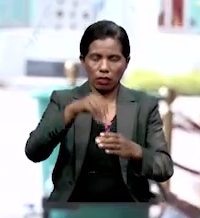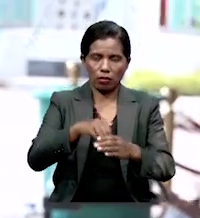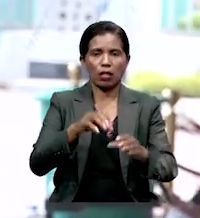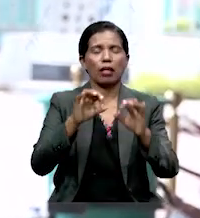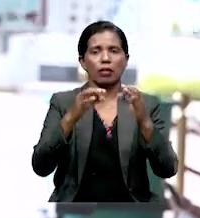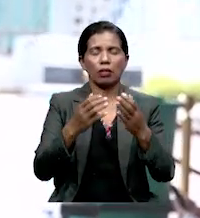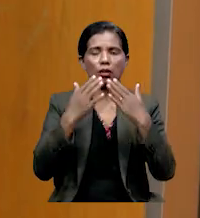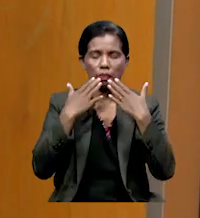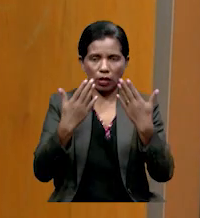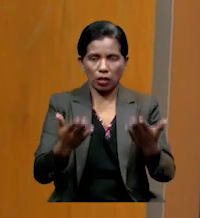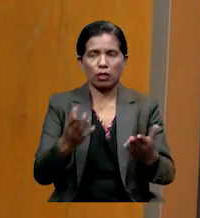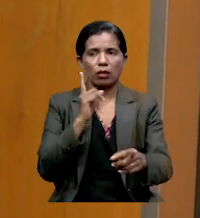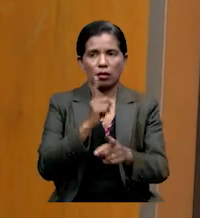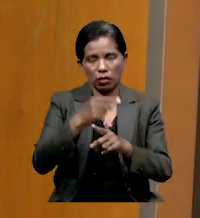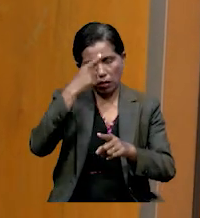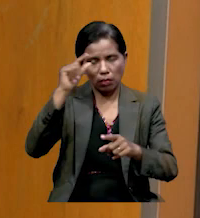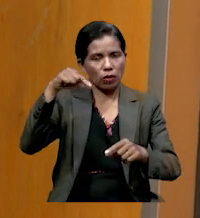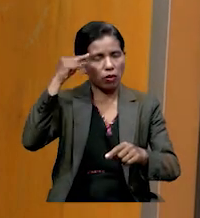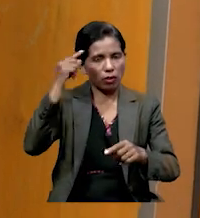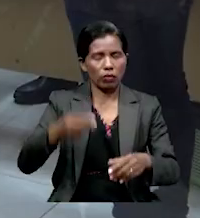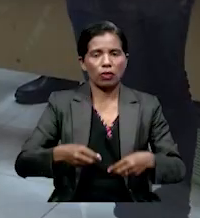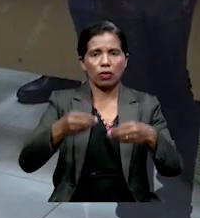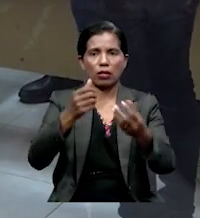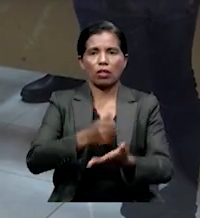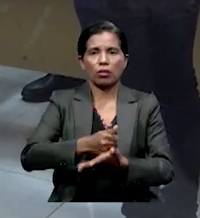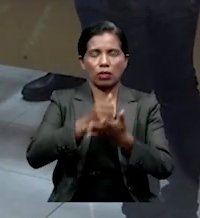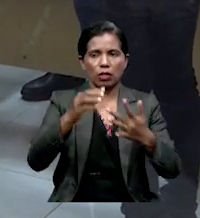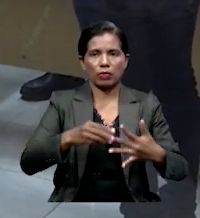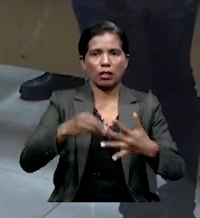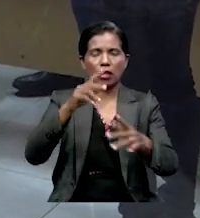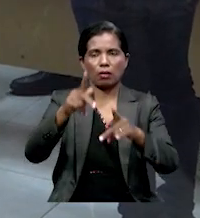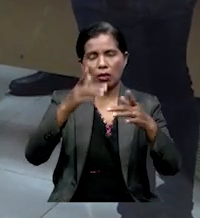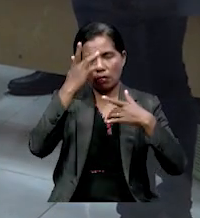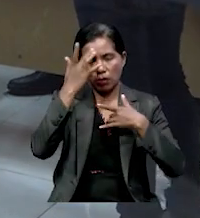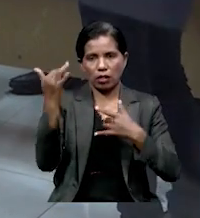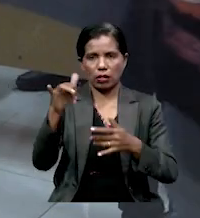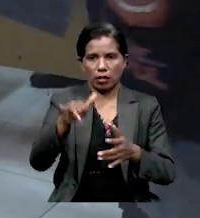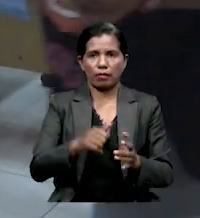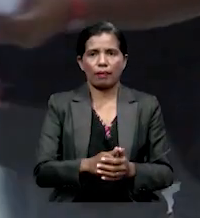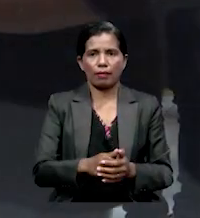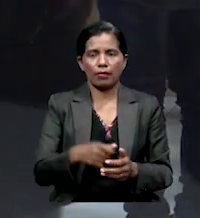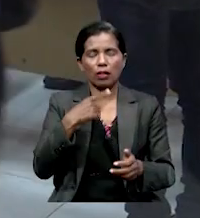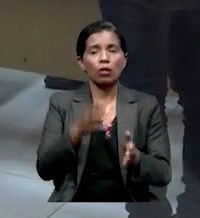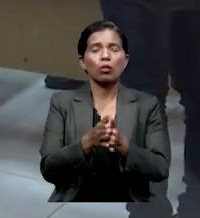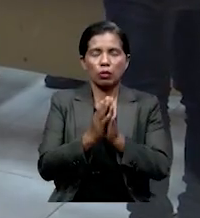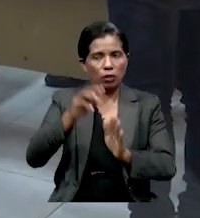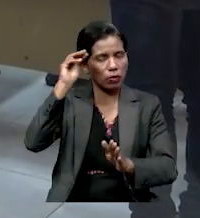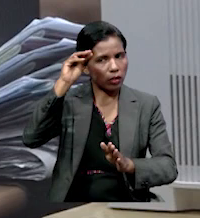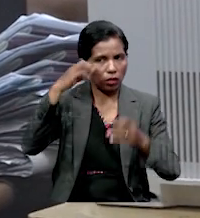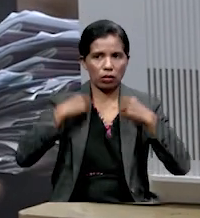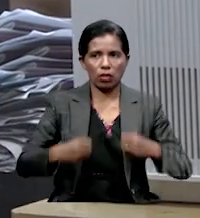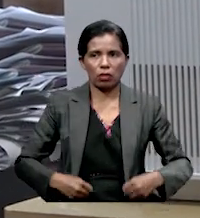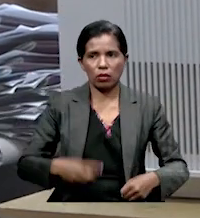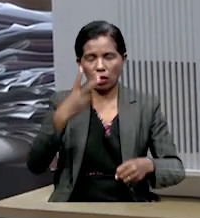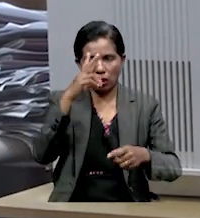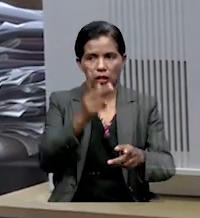Sira agradece a Tebes, também governo foi um atendimento especial para paciente Sira. Isaac Sarmento Mos, o Ministério Saúde, a tu rede